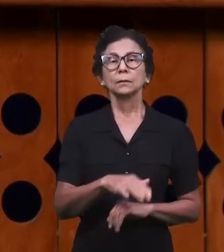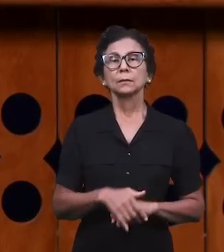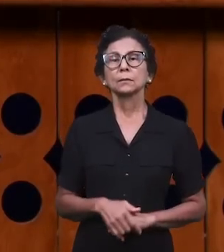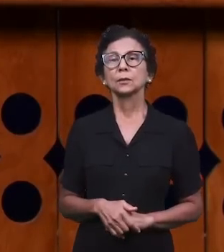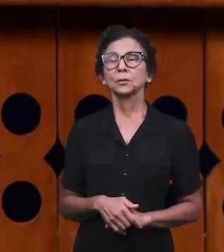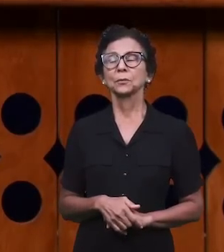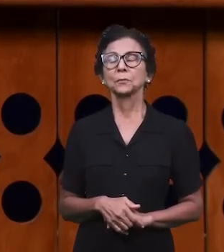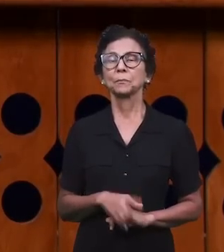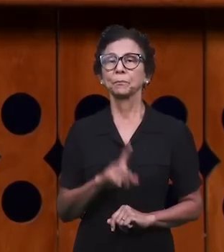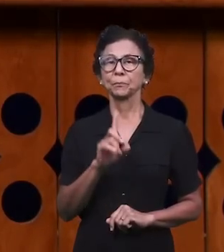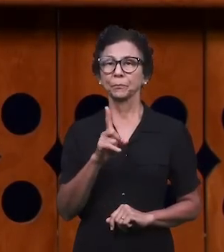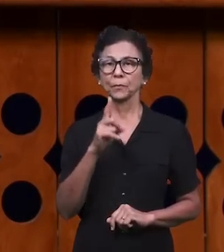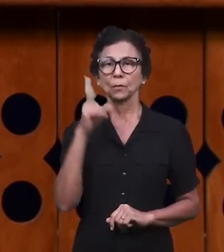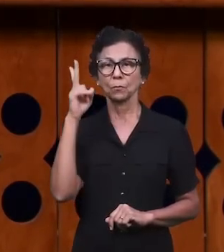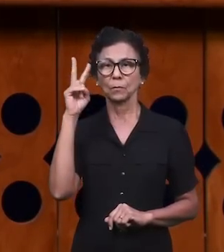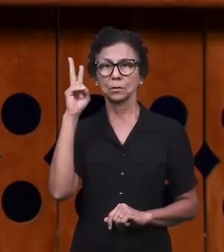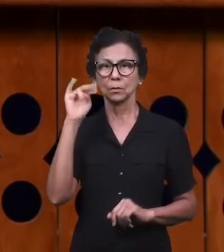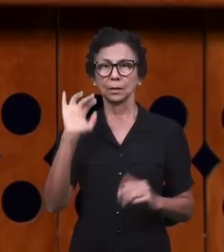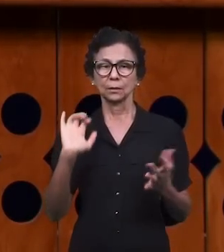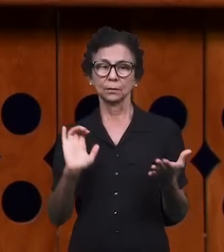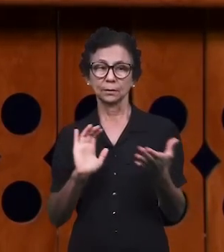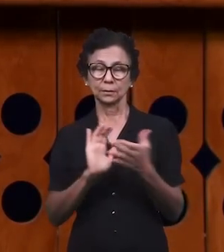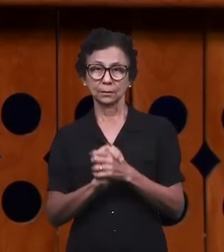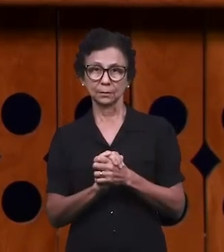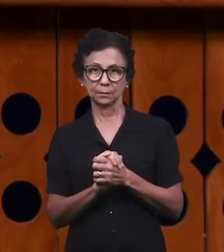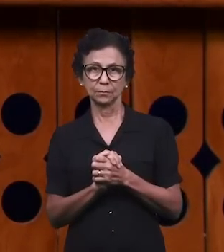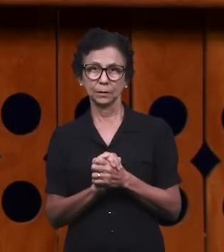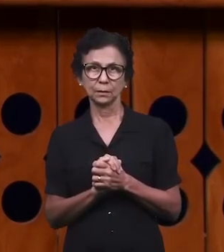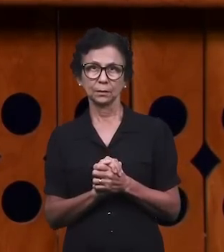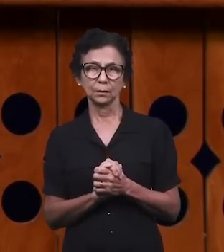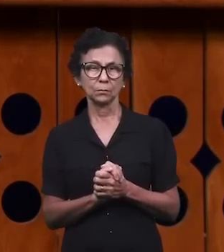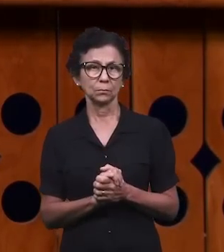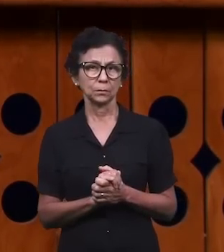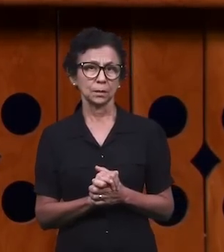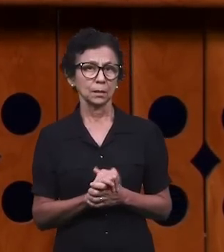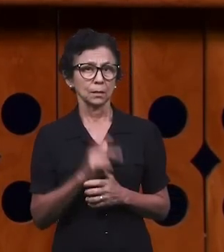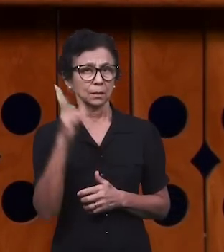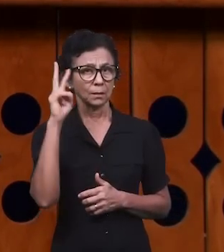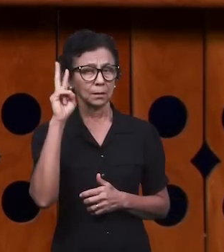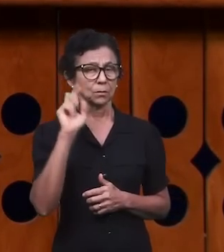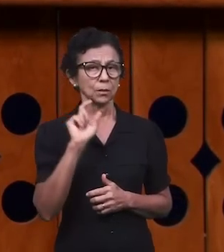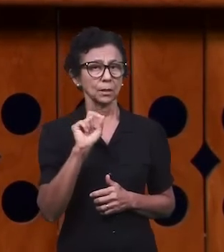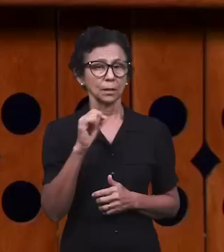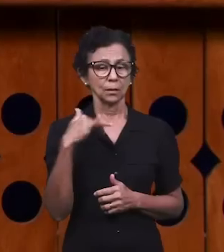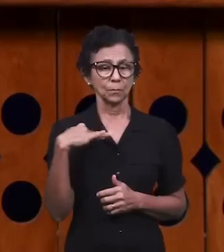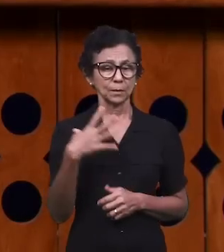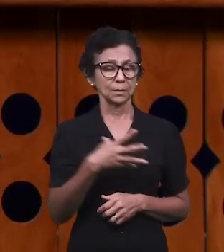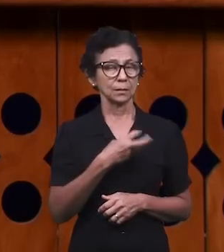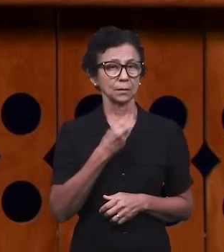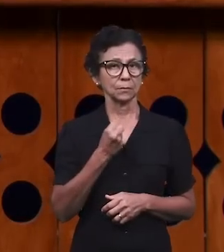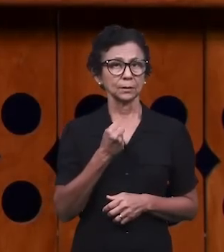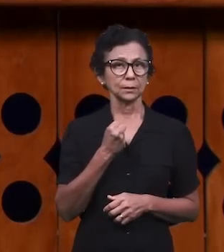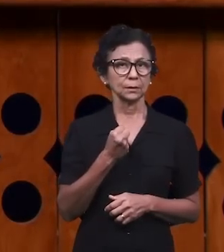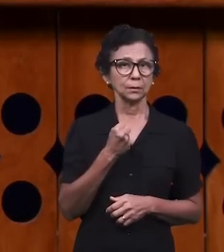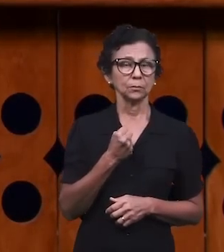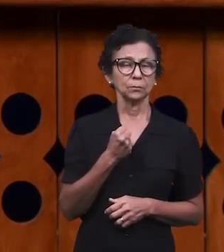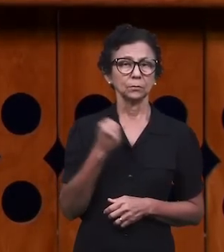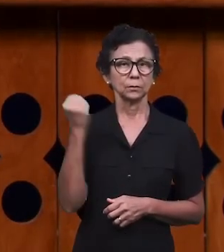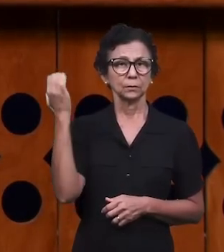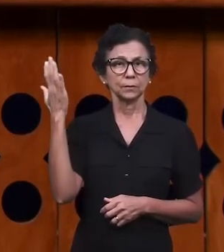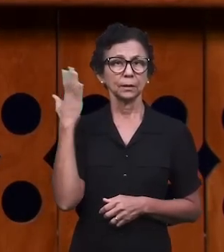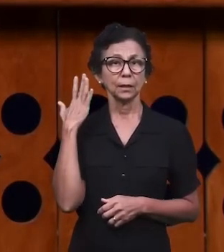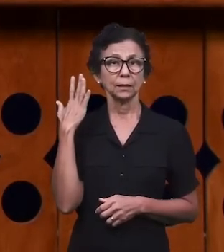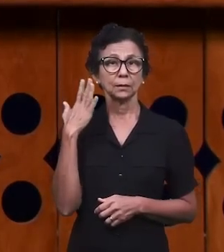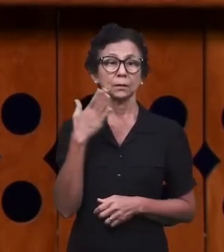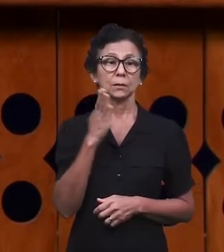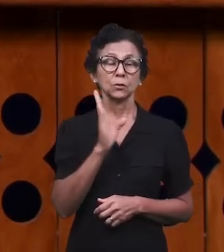ver que essa história é uma história, é a história da salvação sendo revelada nesse momento aqui agora, lá no